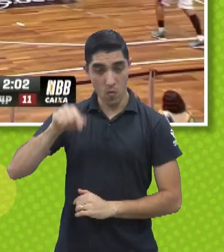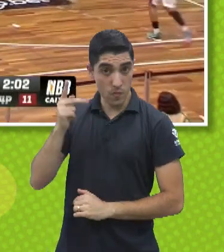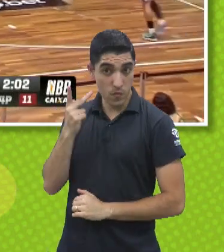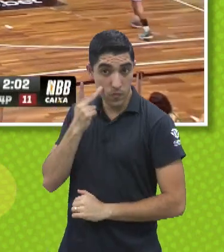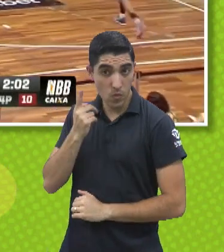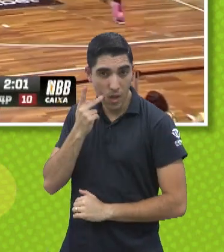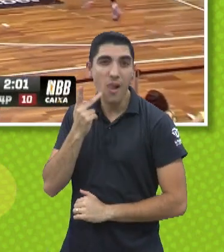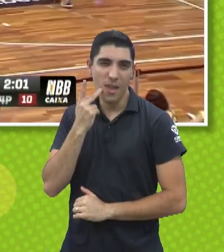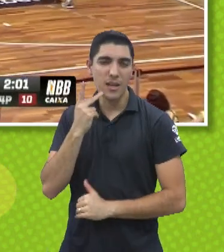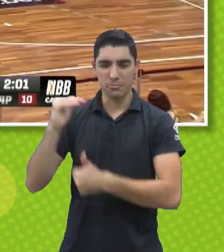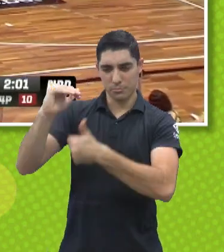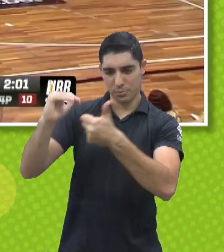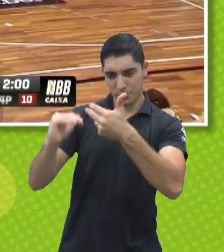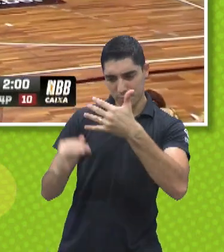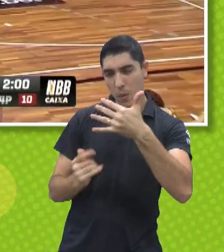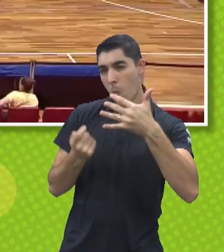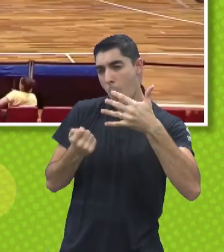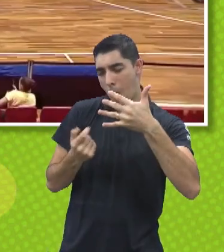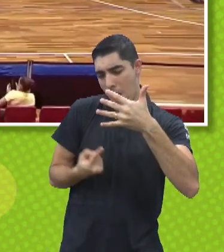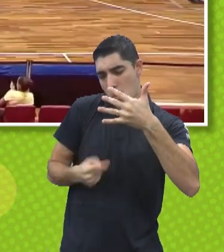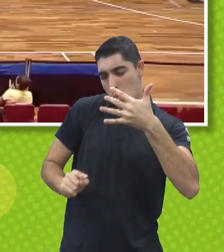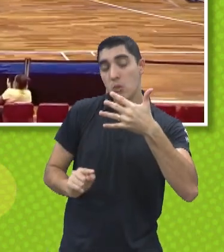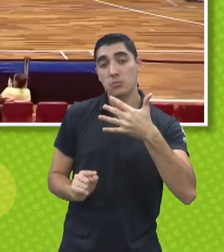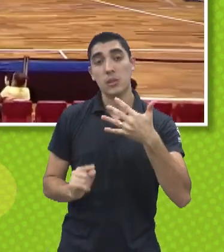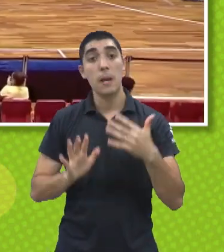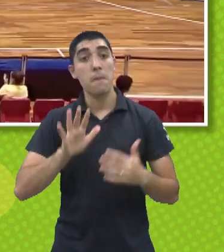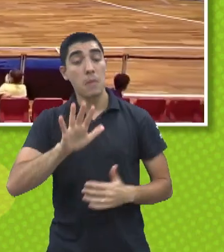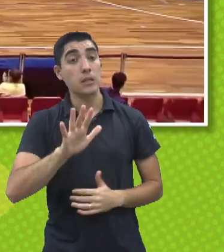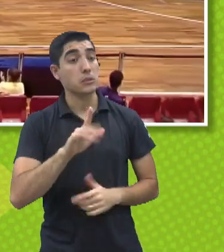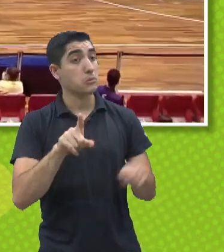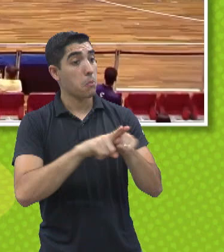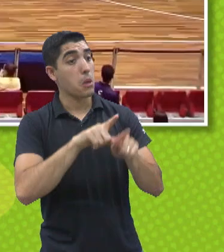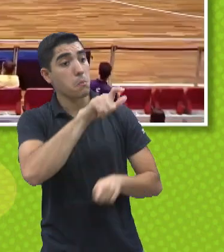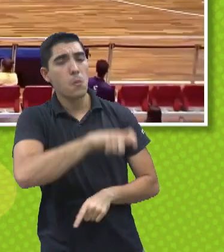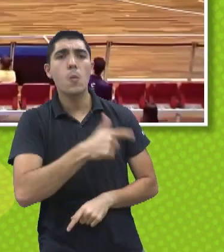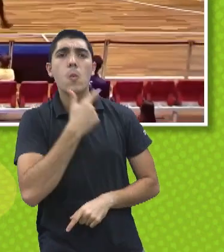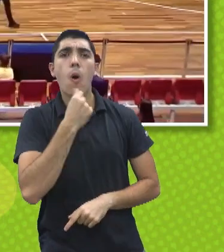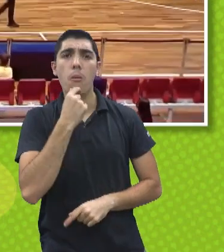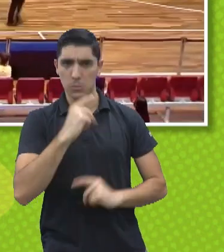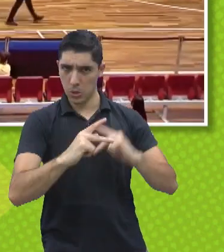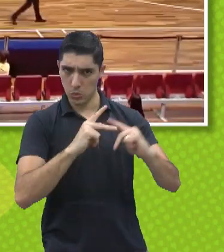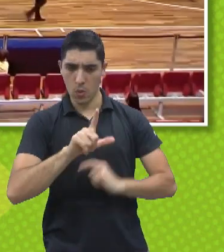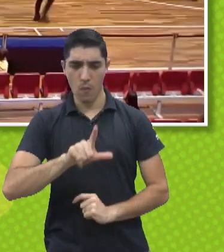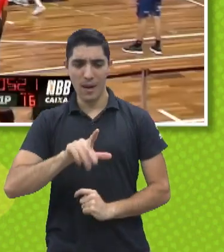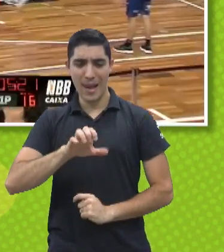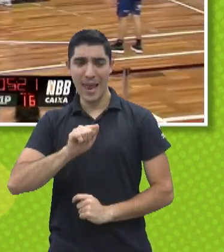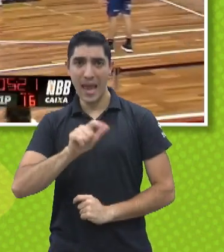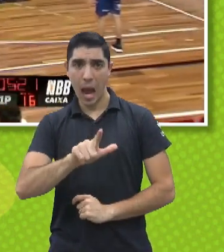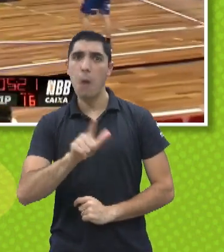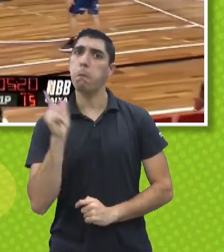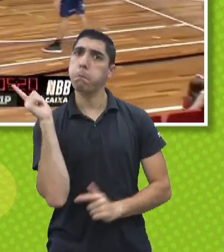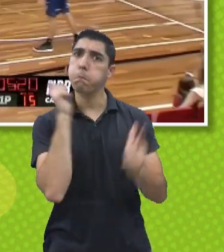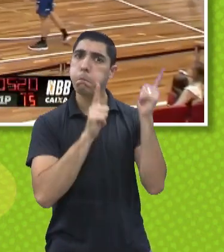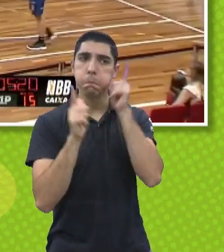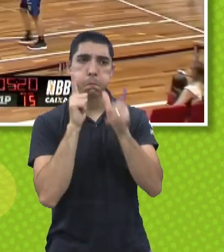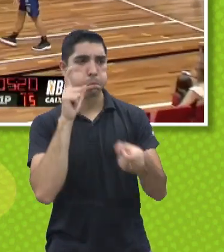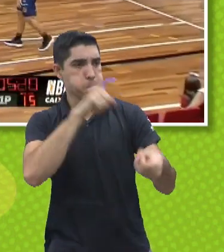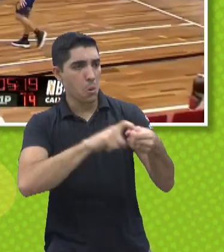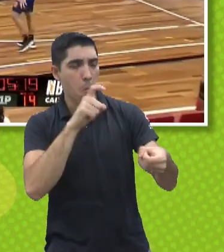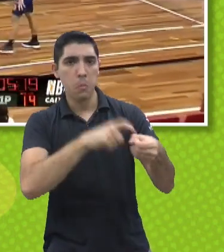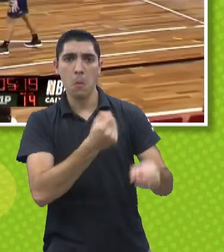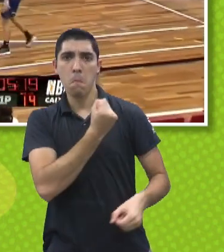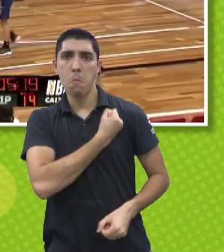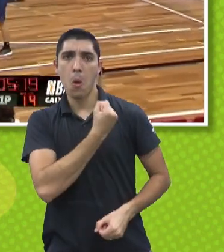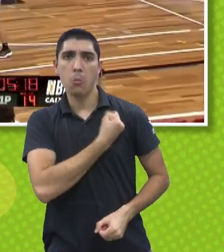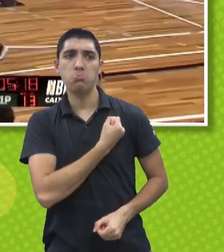conseguiu bater por 20 pontos, chama a atenção a pontuação do Leal, que vem sendo um destaque do São José no NBB, sempre sendo um dos maiores pontuadores da partida.